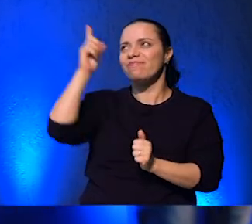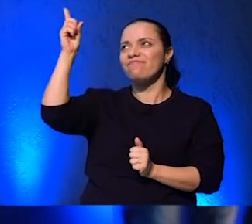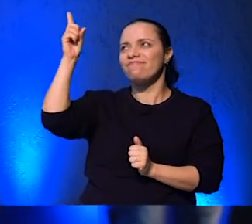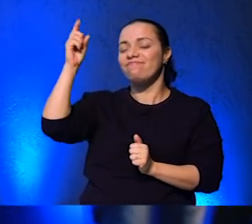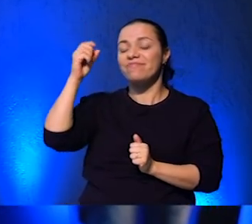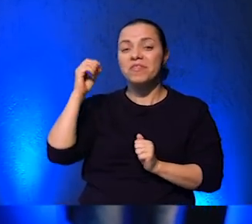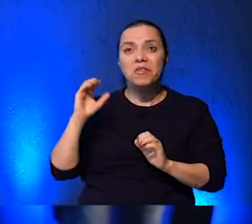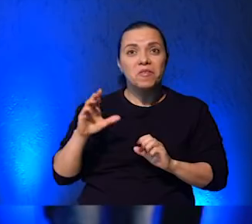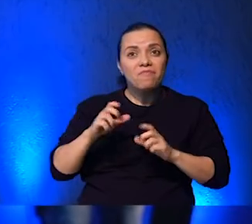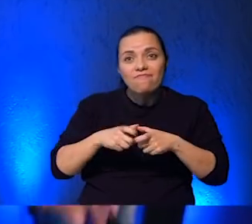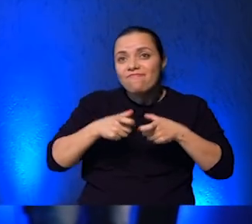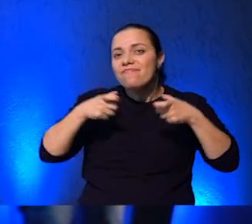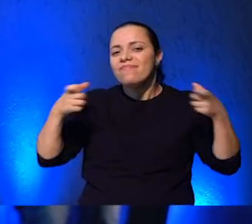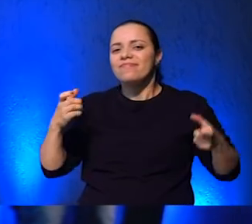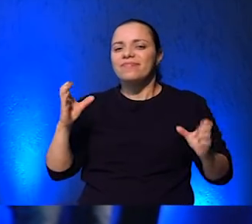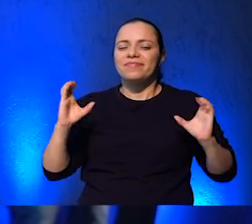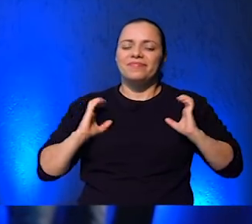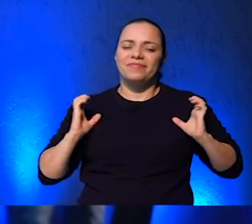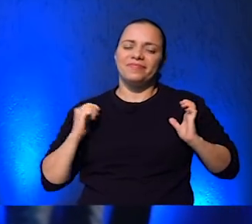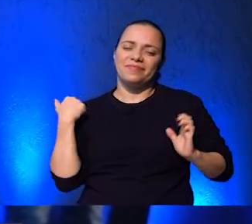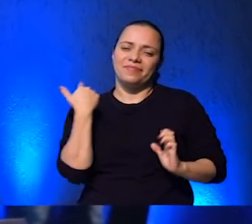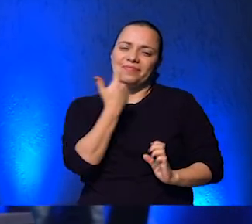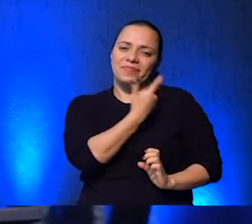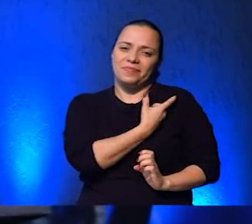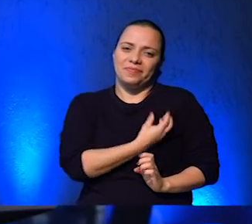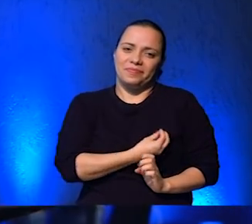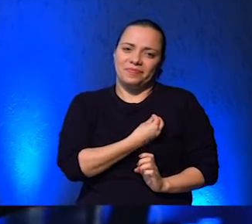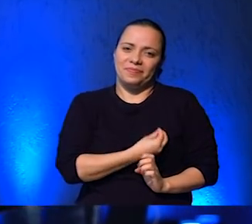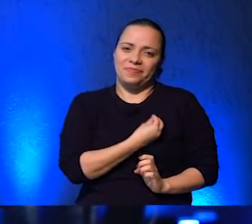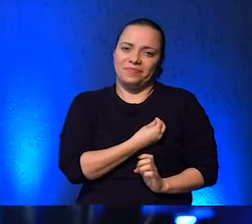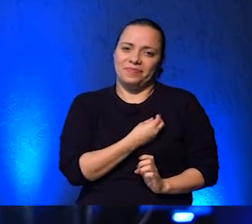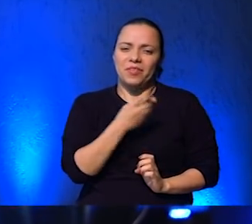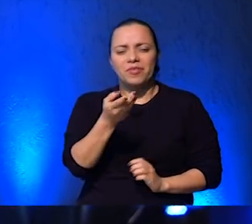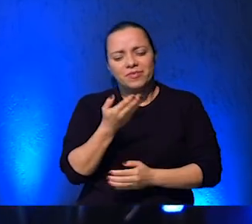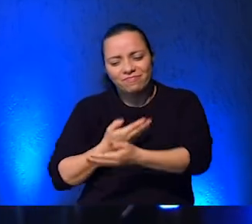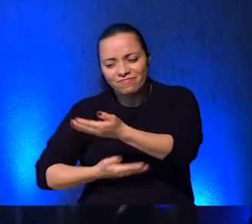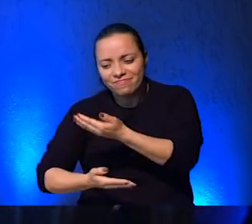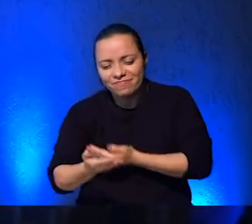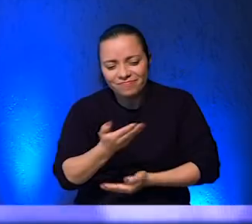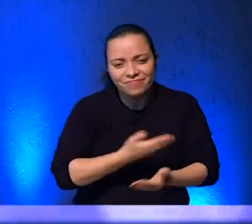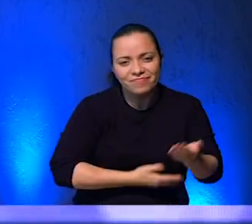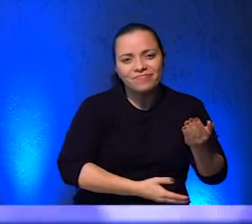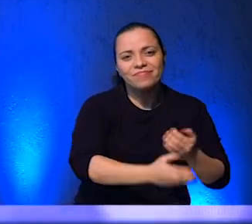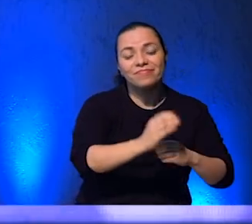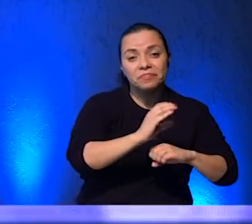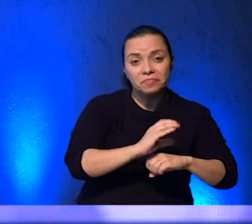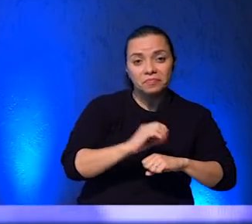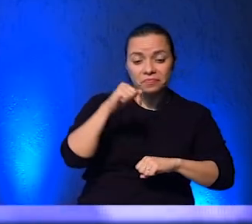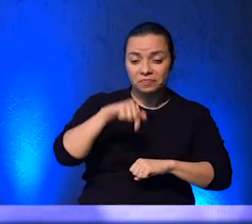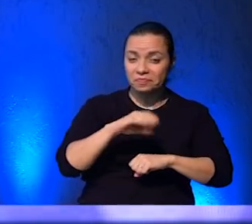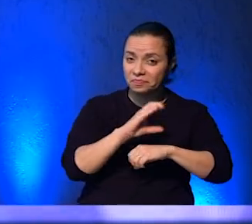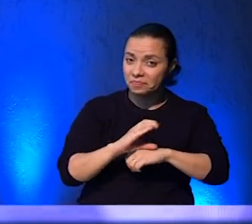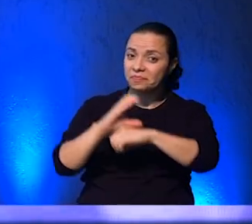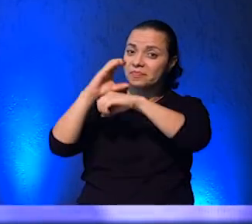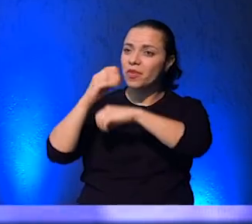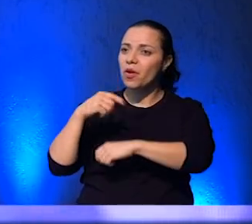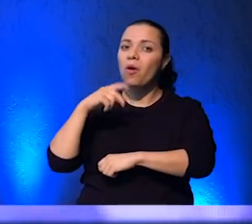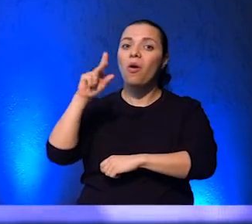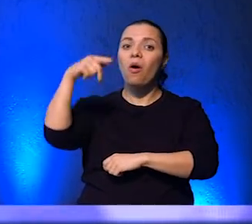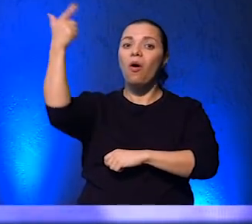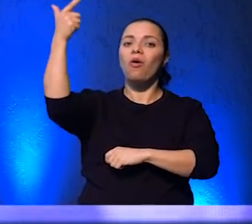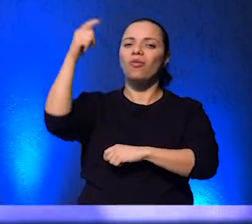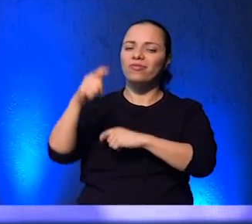tesouro da nossa vida e você ainda tem oportunidade de compartilhar esse culto essa mensagem com outras